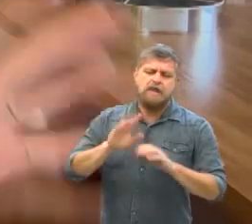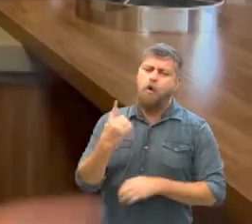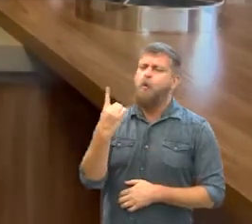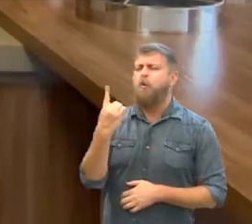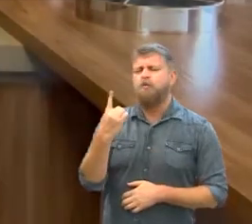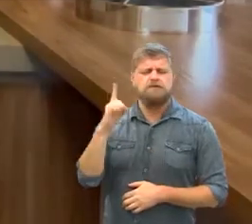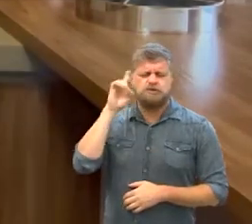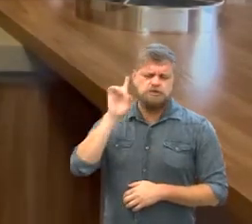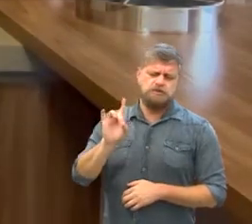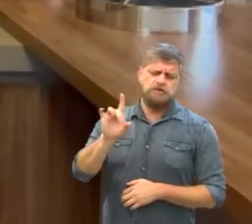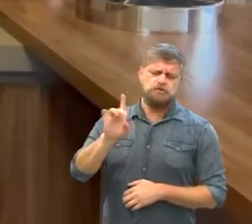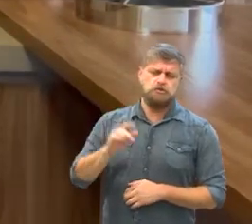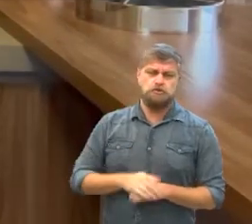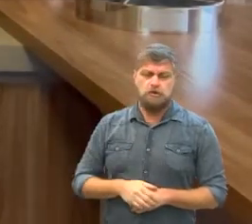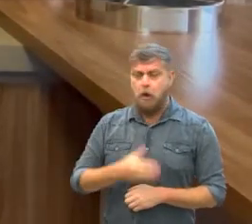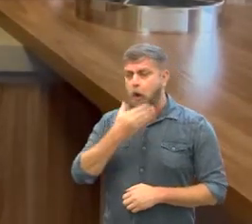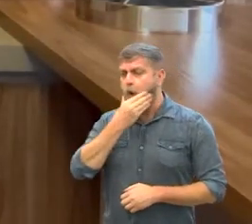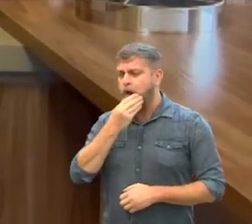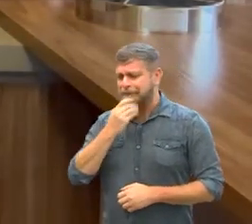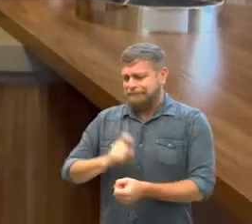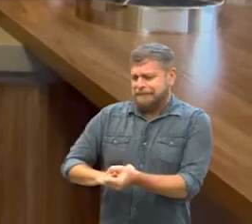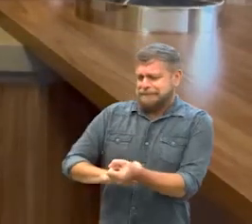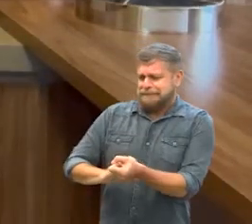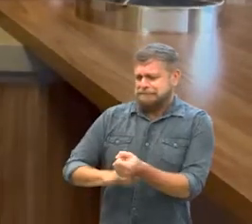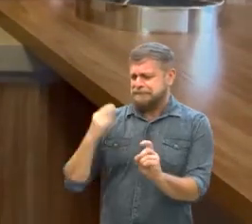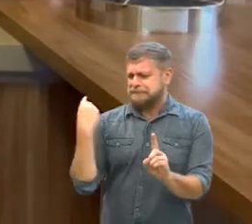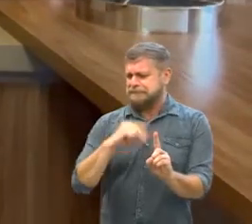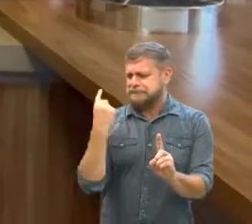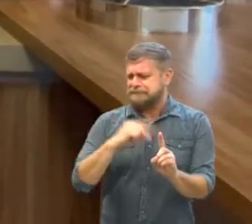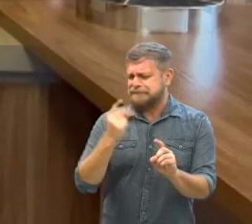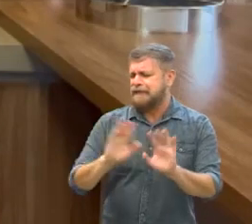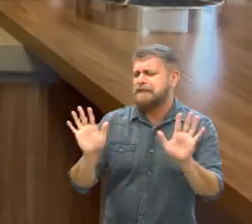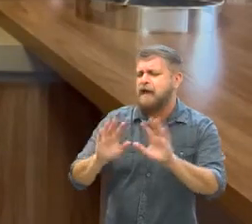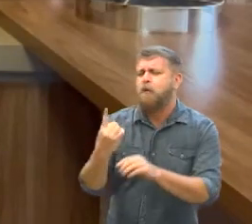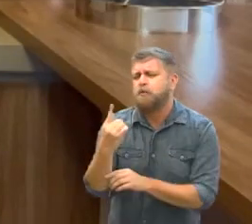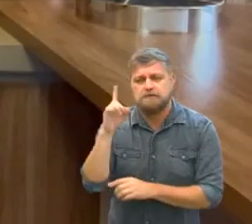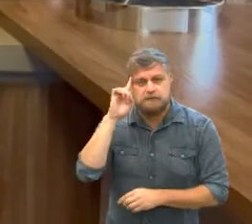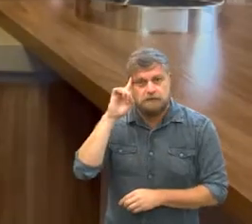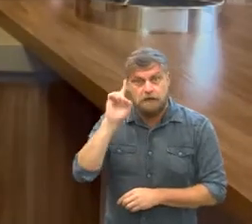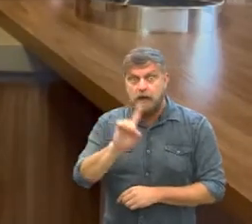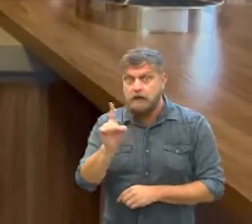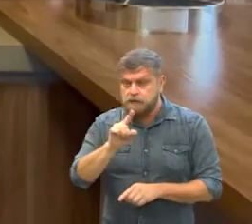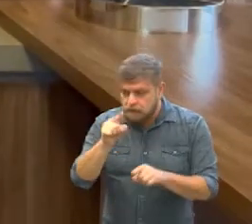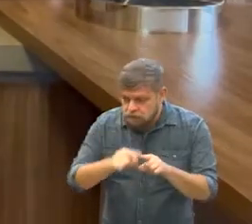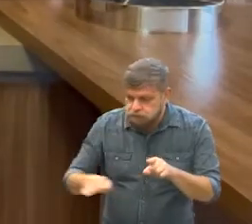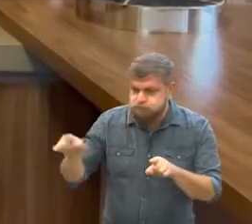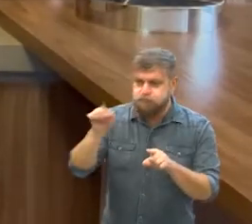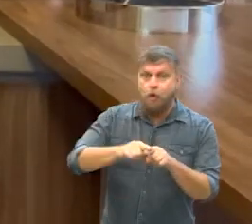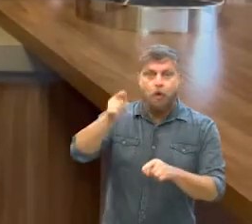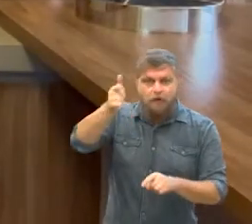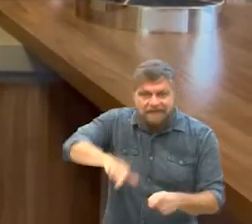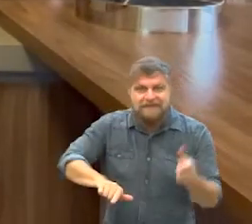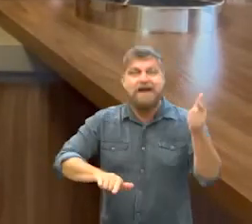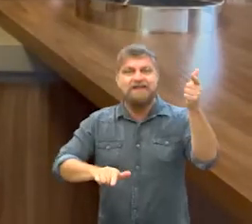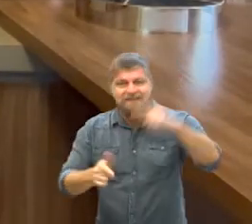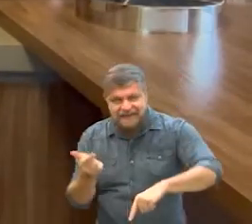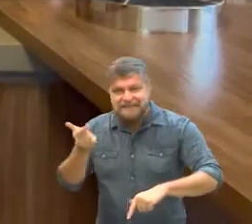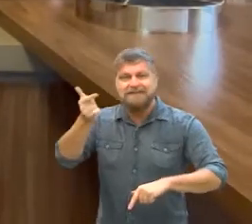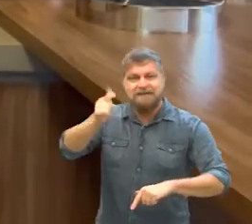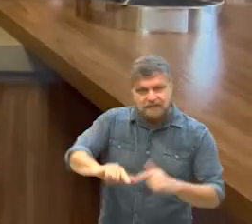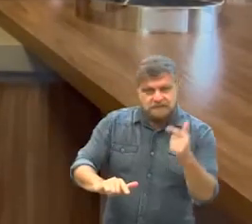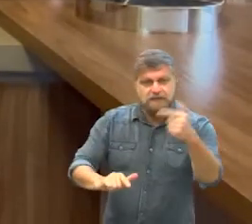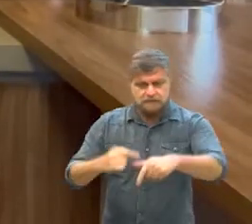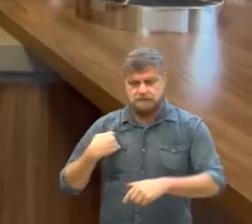não, só foi uma vez, ele estava nervoso. E isso é muito sério, porque é um círculo vicioso, isso se